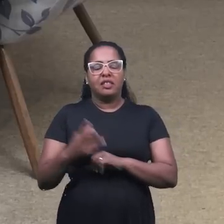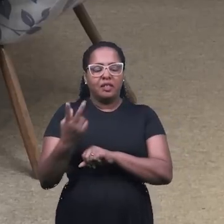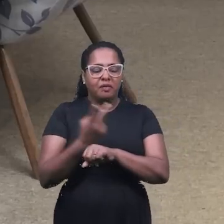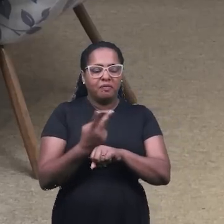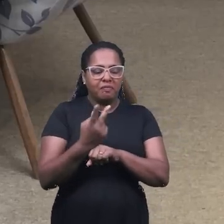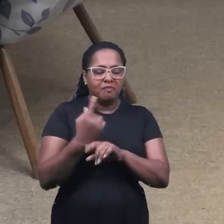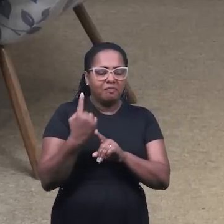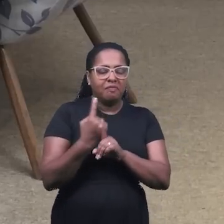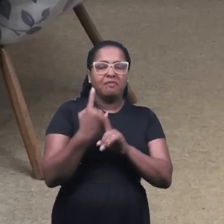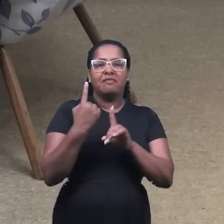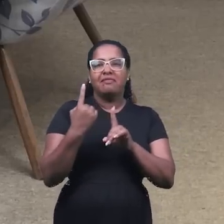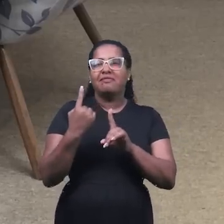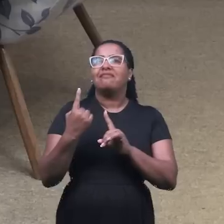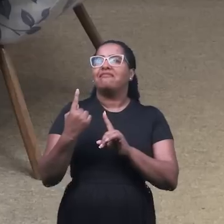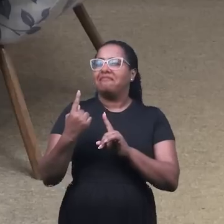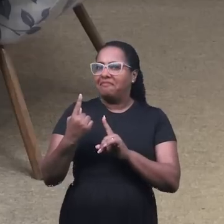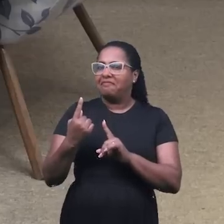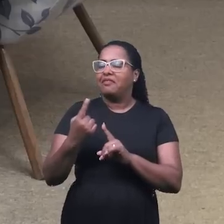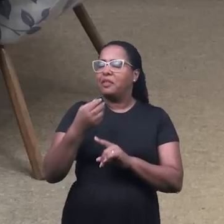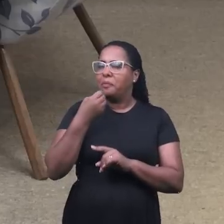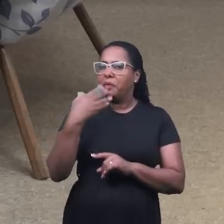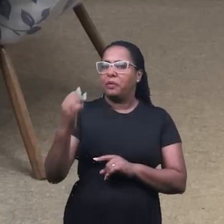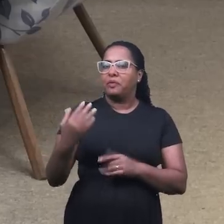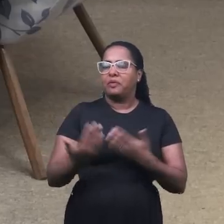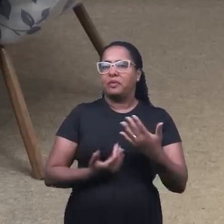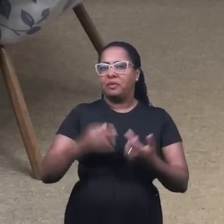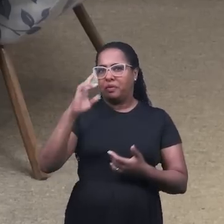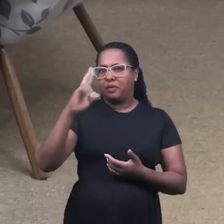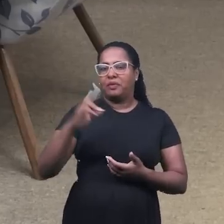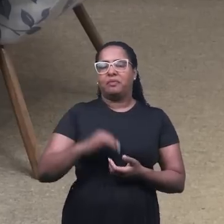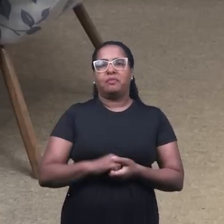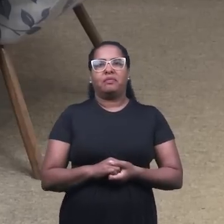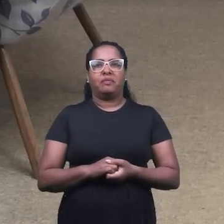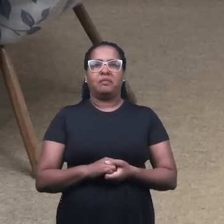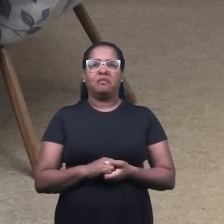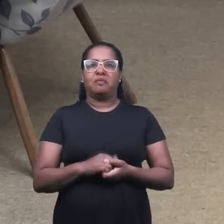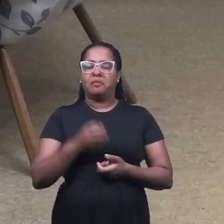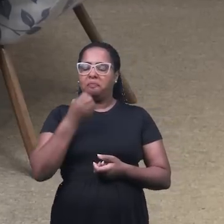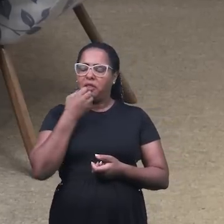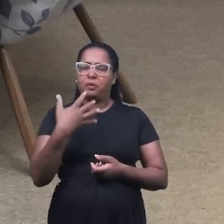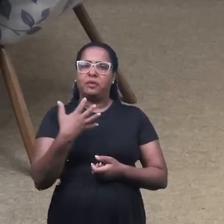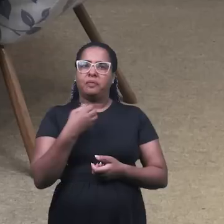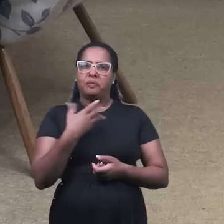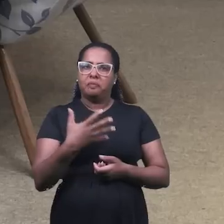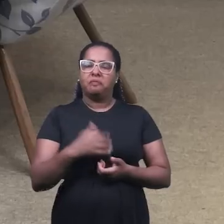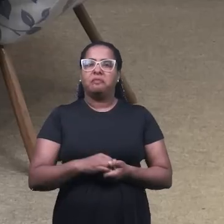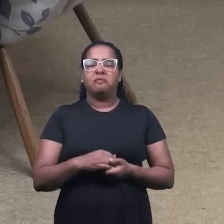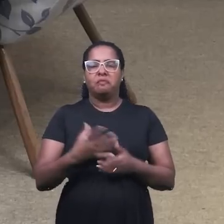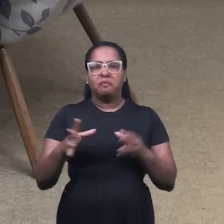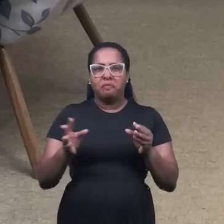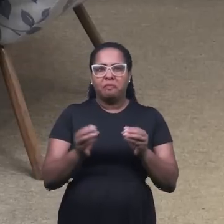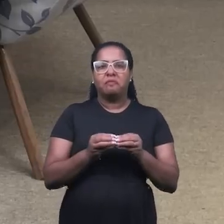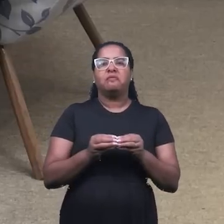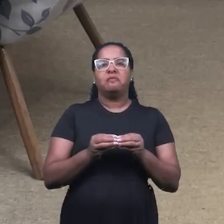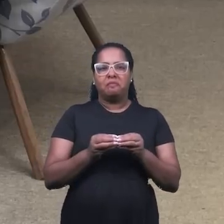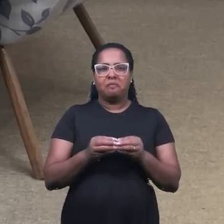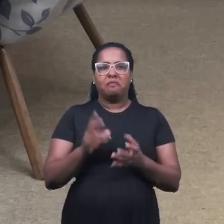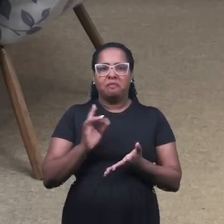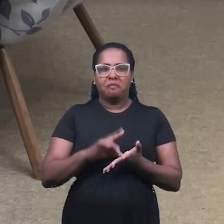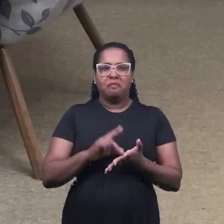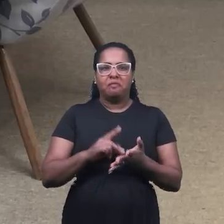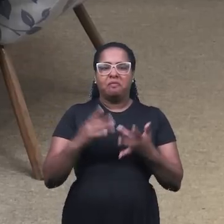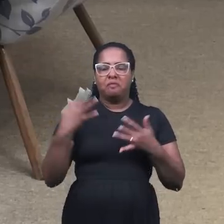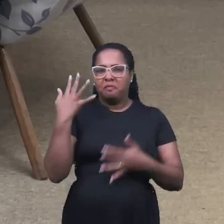encontrá-lo. Vale a pena servir ao Senhor. Pequeno comentário que eu faria. Muito bom, muito bom e completo, exatamente.